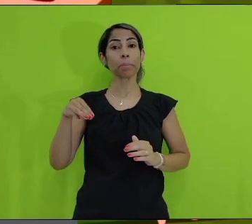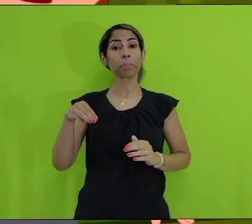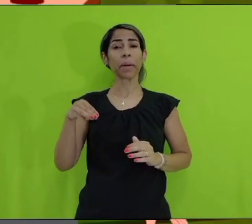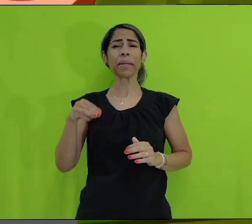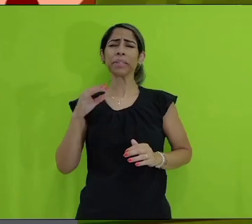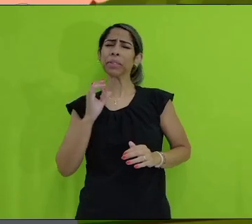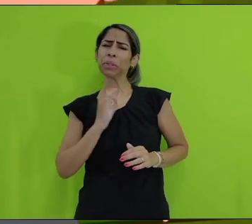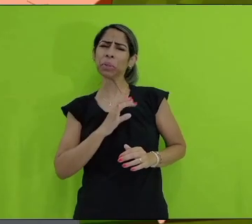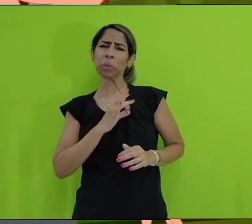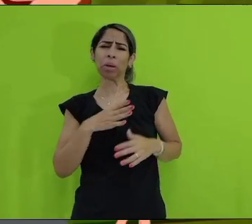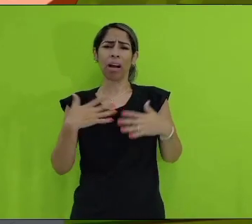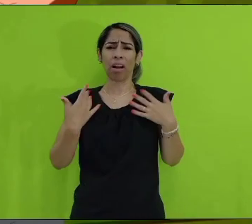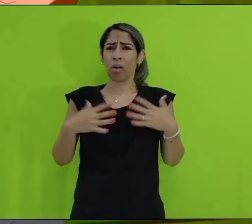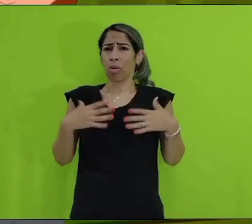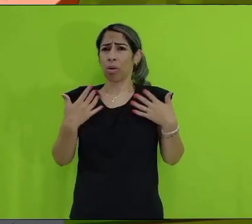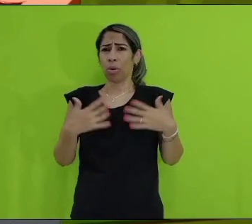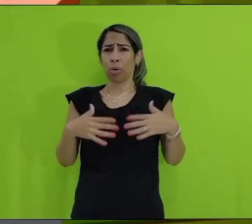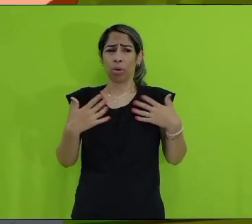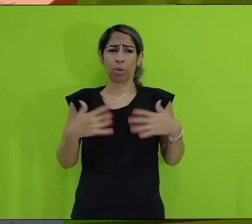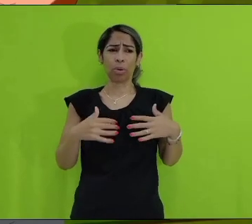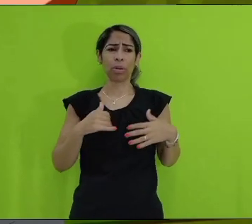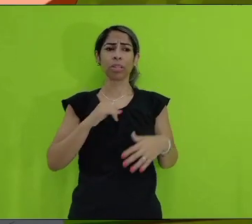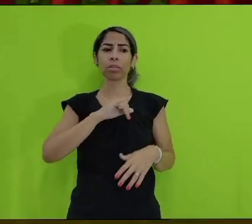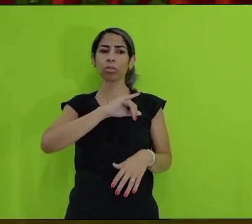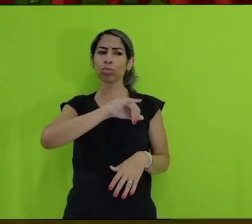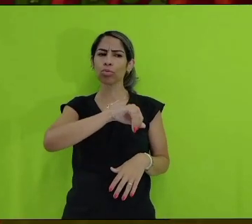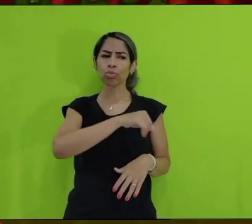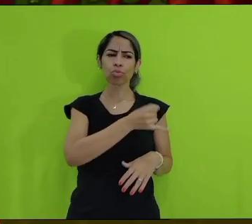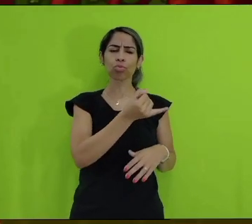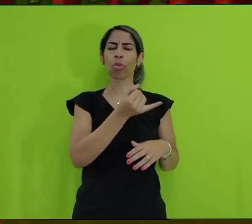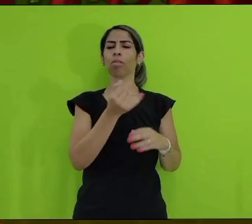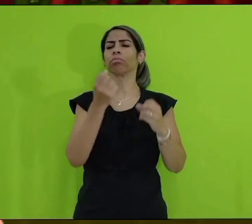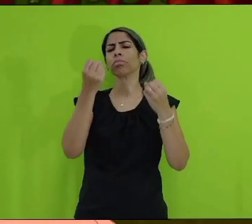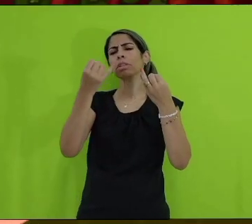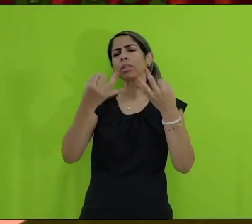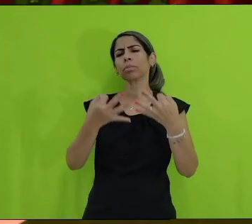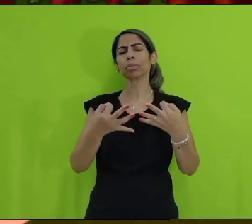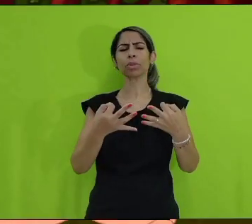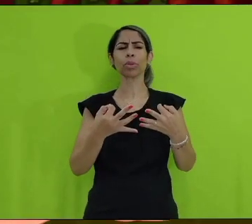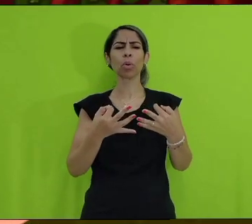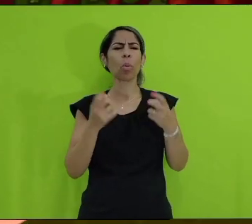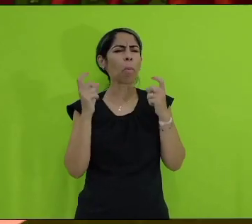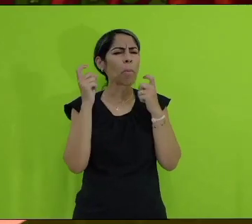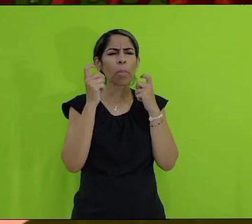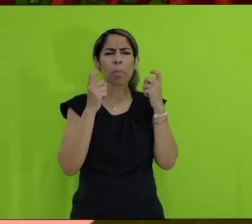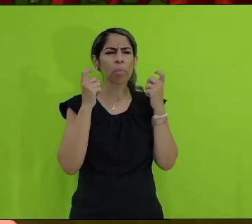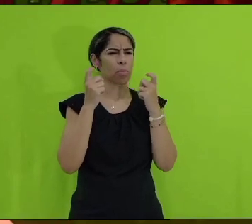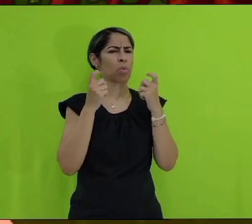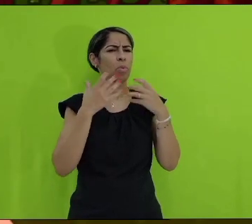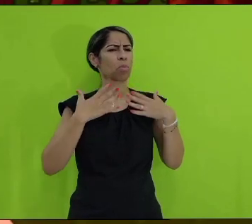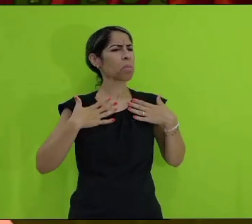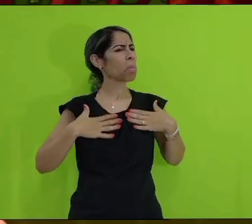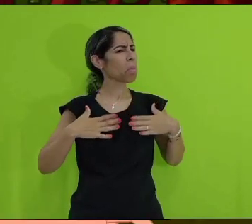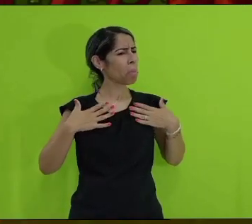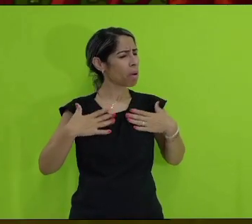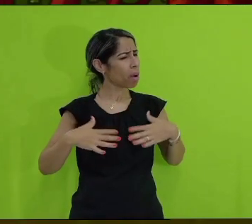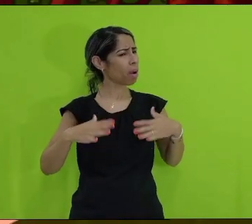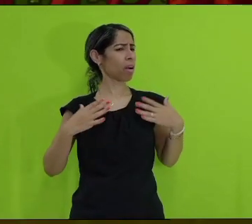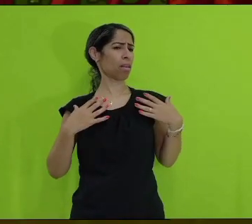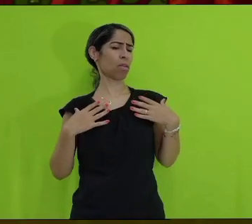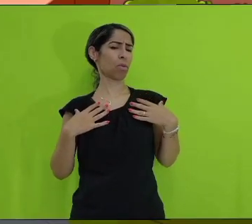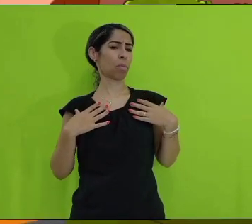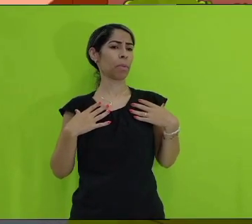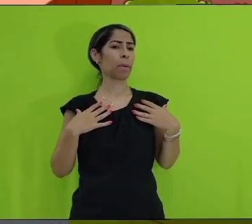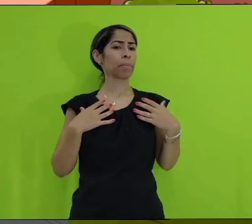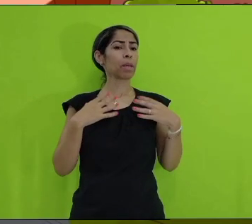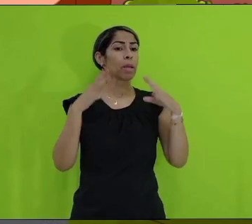a ela: "Vamos esperar o cair da noite. Eu deixei cair uma trilha de pedras brancas por todo o caminho até aqui. Então,